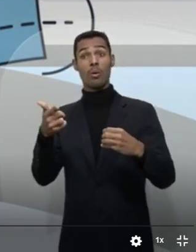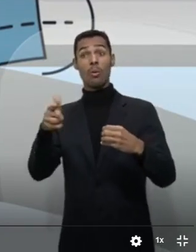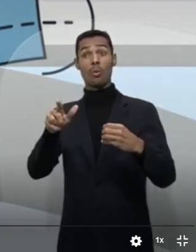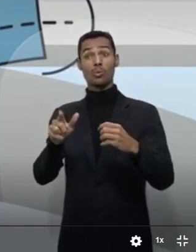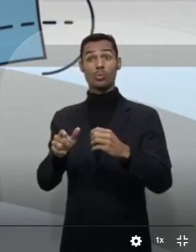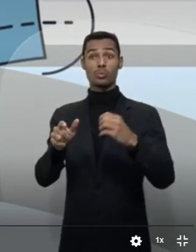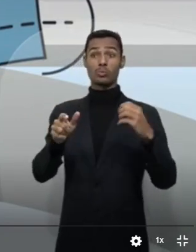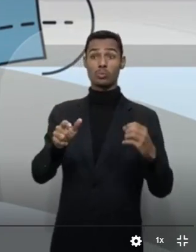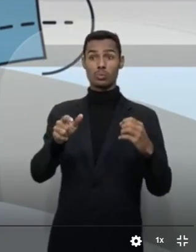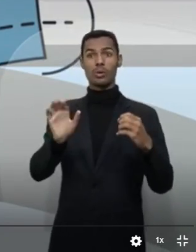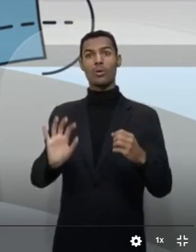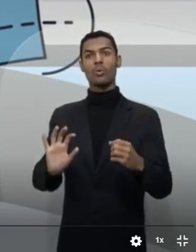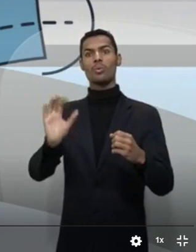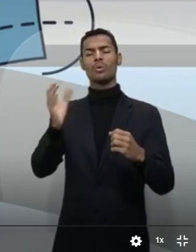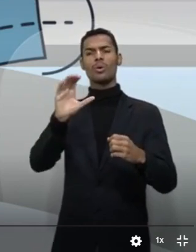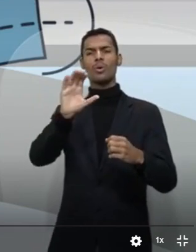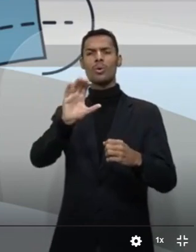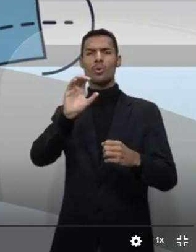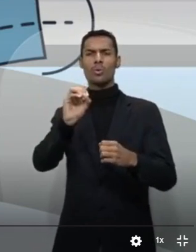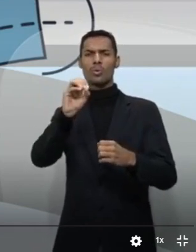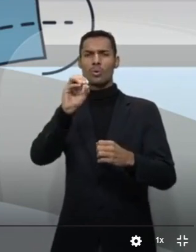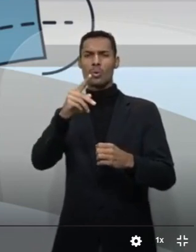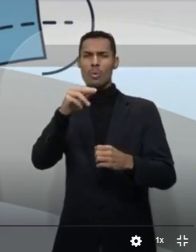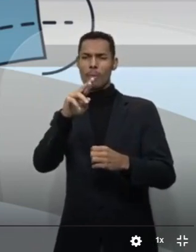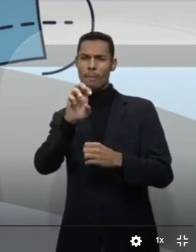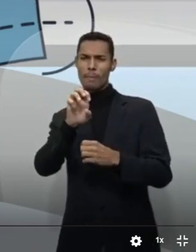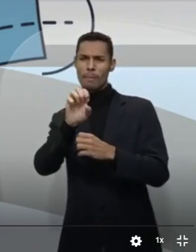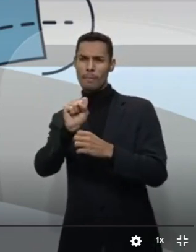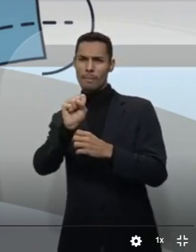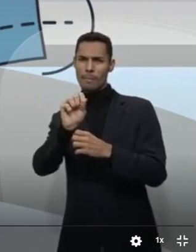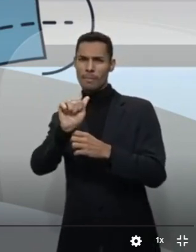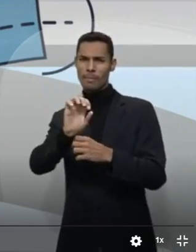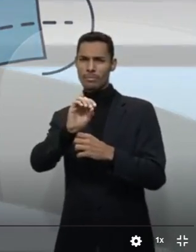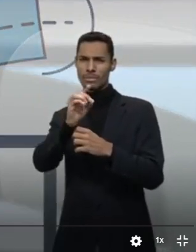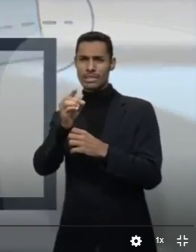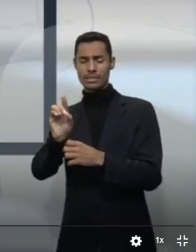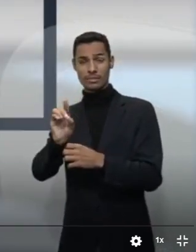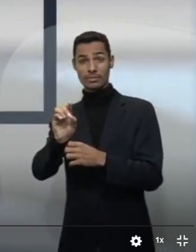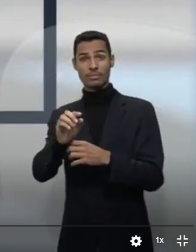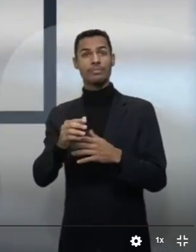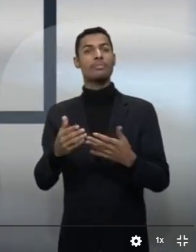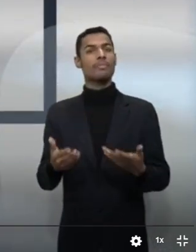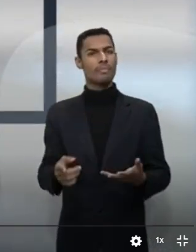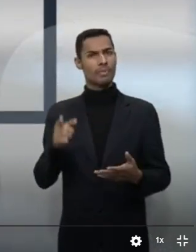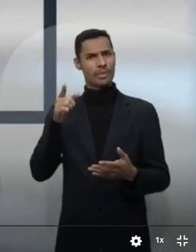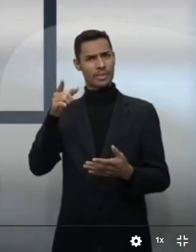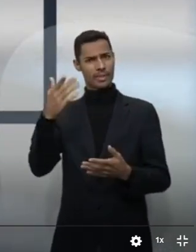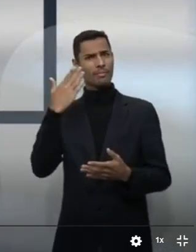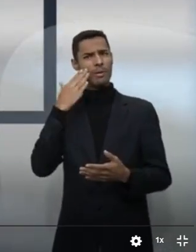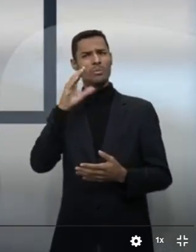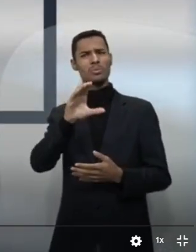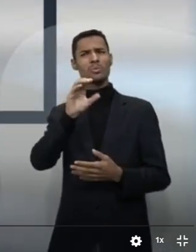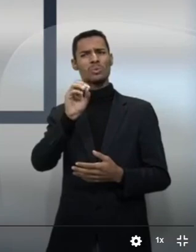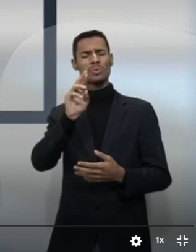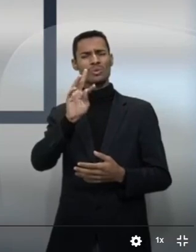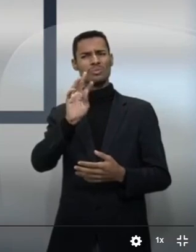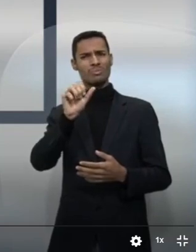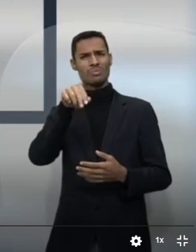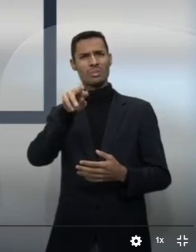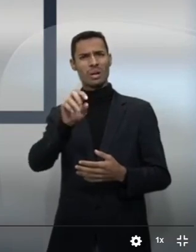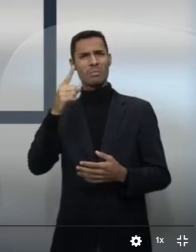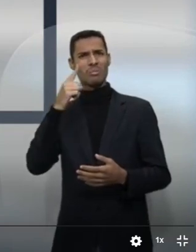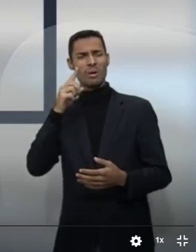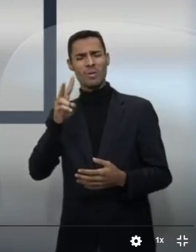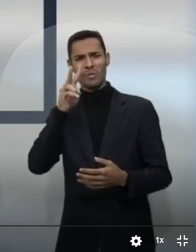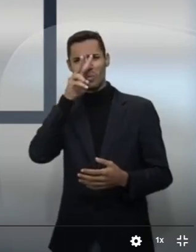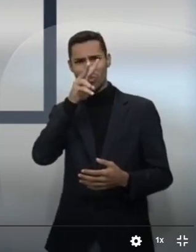lado acontece a compressão das microestruturas opostas. O esforço cortante, por sua vez, exerce uma